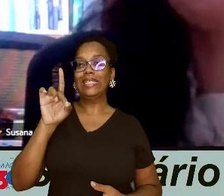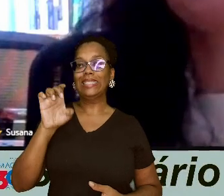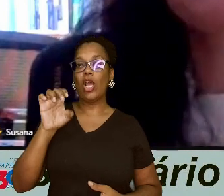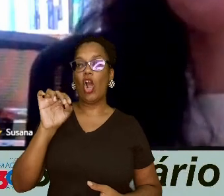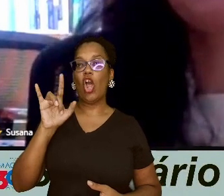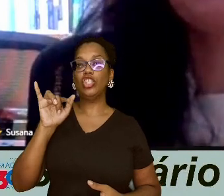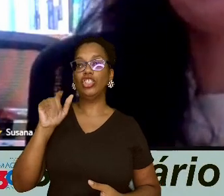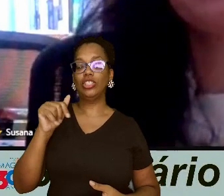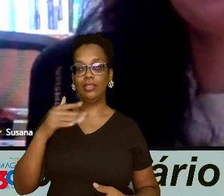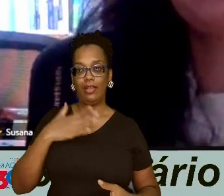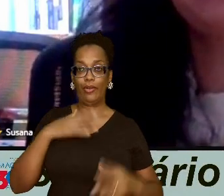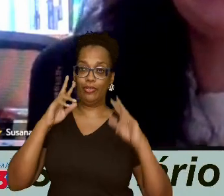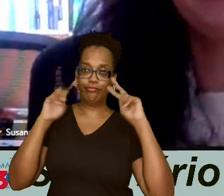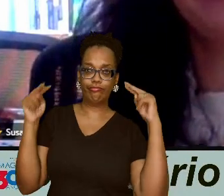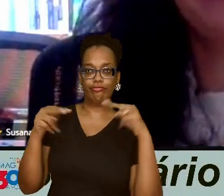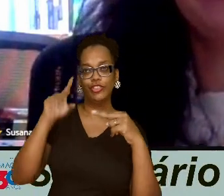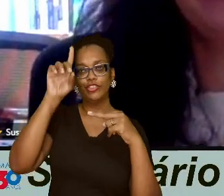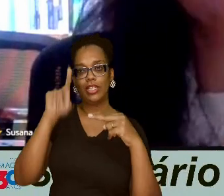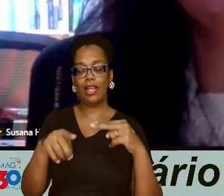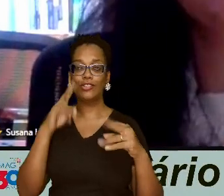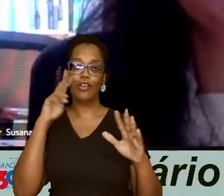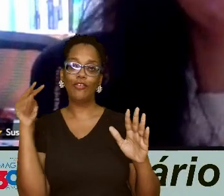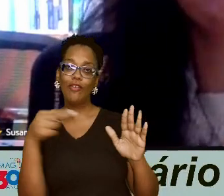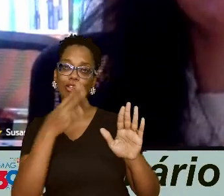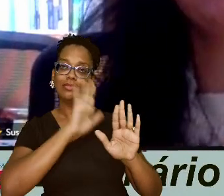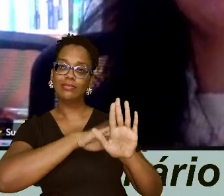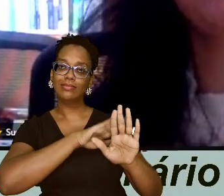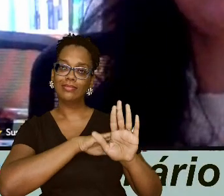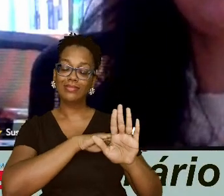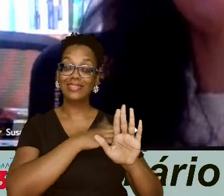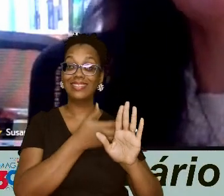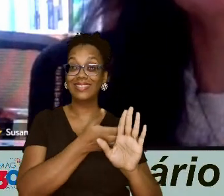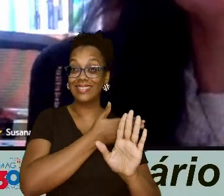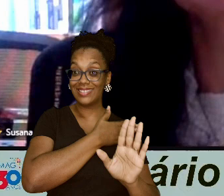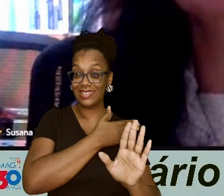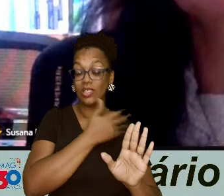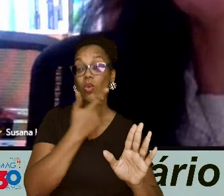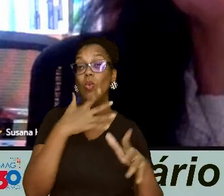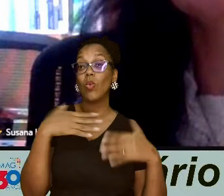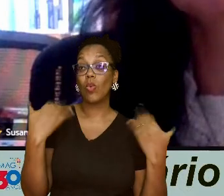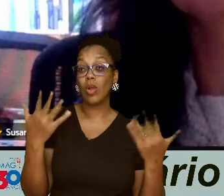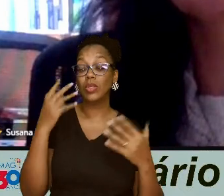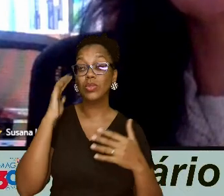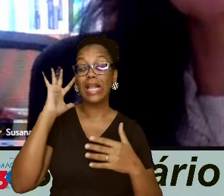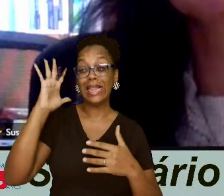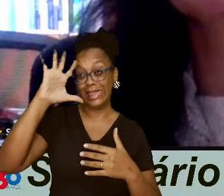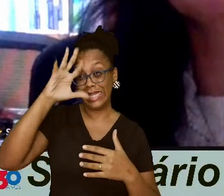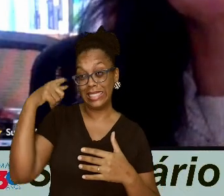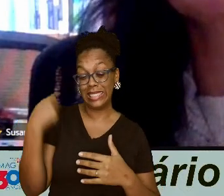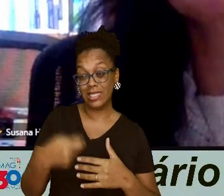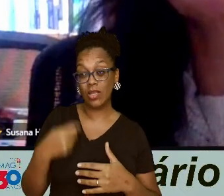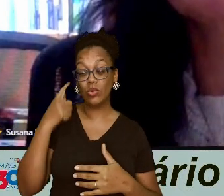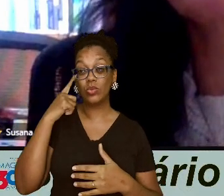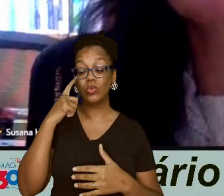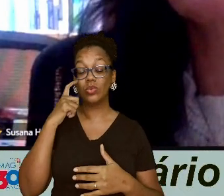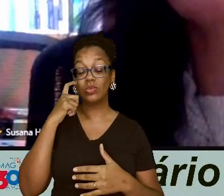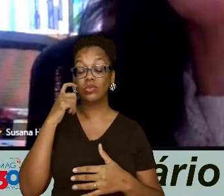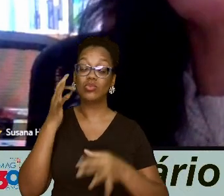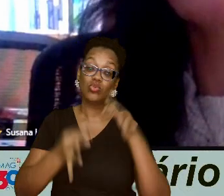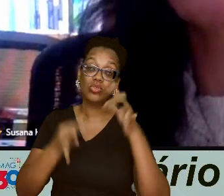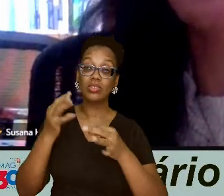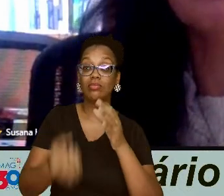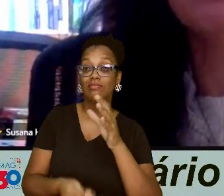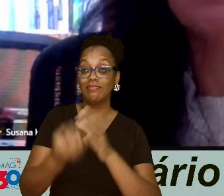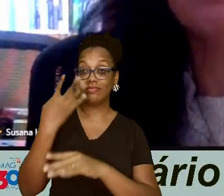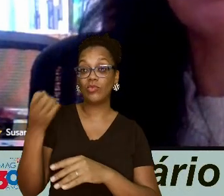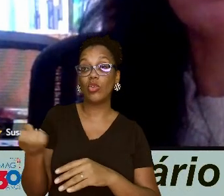o direito e como eu vejo o precedente, né? Na verdade, o precedente, quando toda decisão judicial, quando é criada, ela introduz uma nova